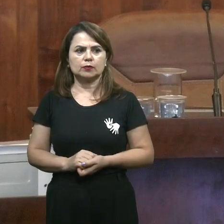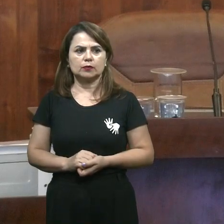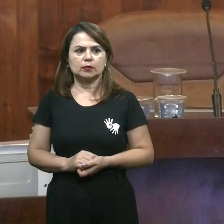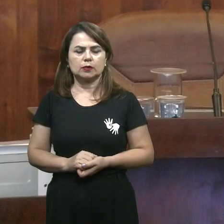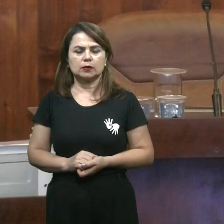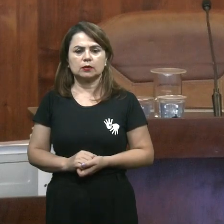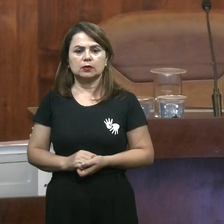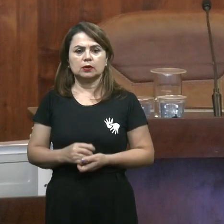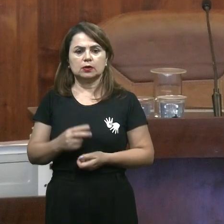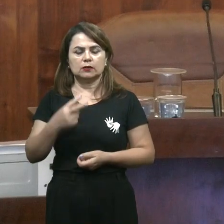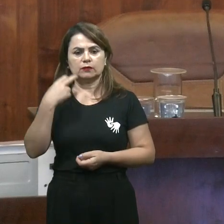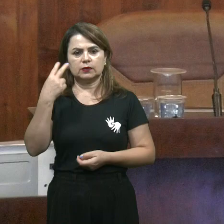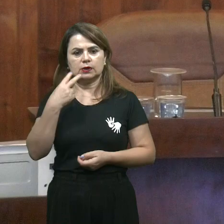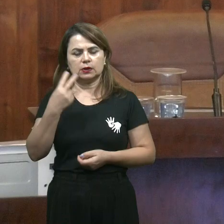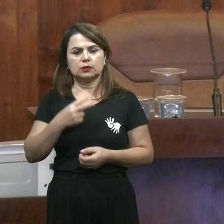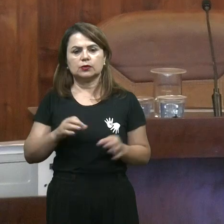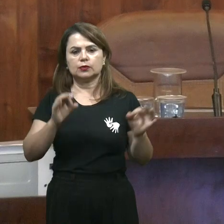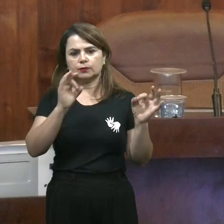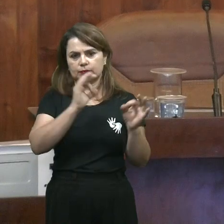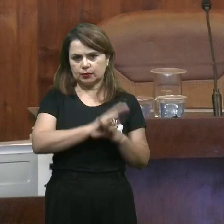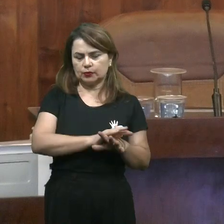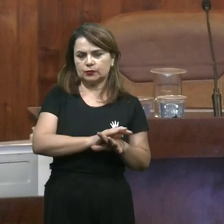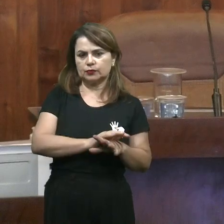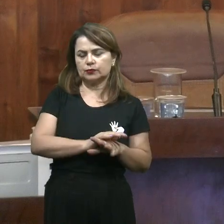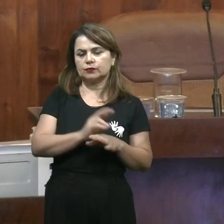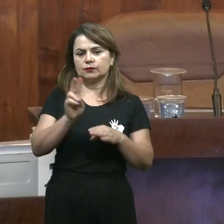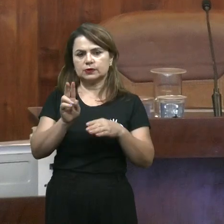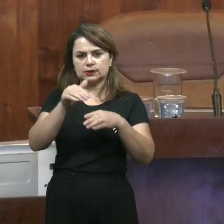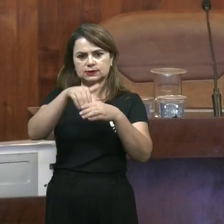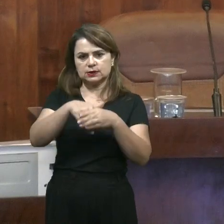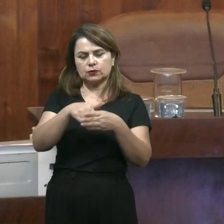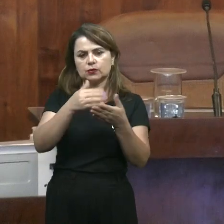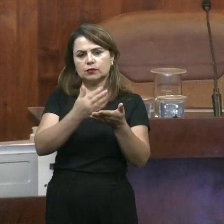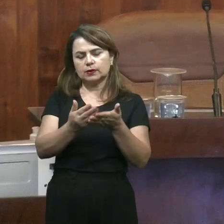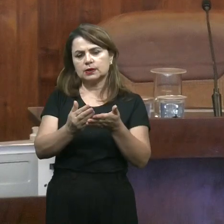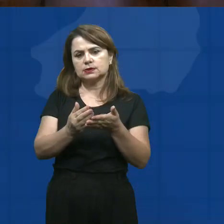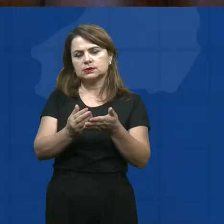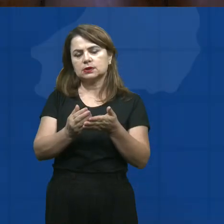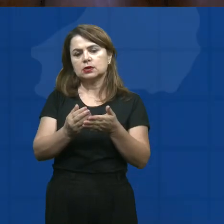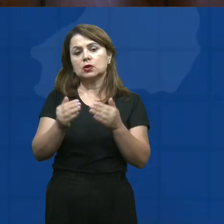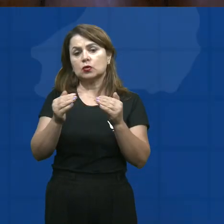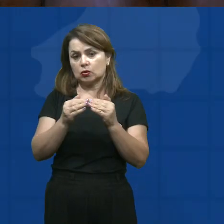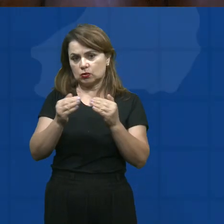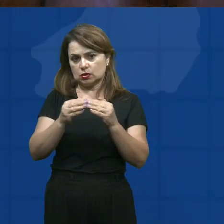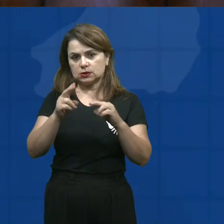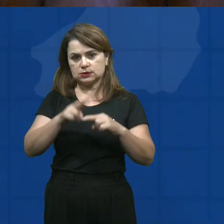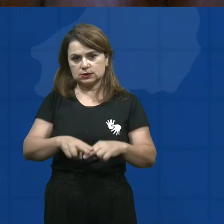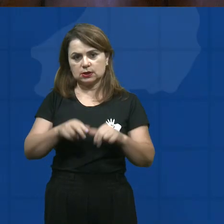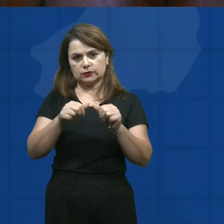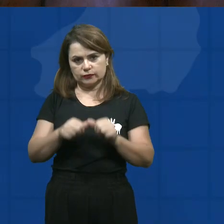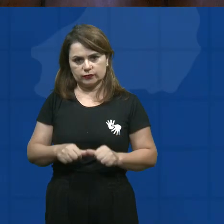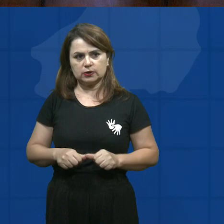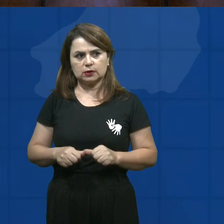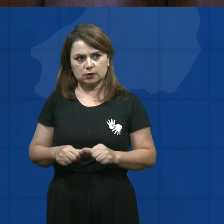Não havendo vereadores inscritos, está em discussão, está em votação. Os vereadores que estão favoráveis, permaneçam como se encontram. Aprovado.